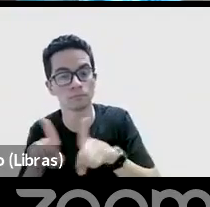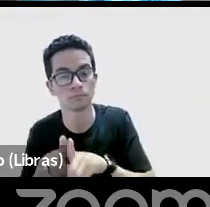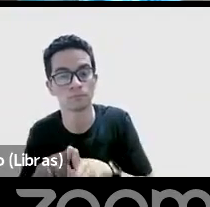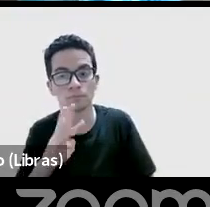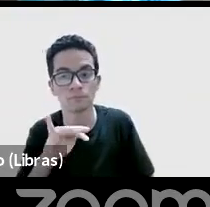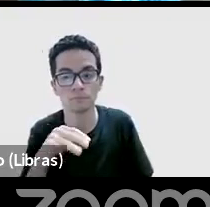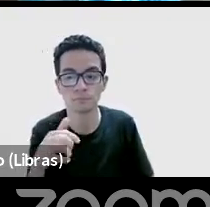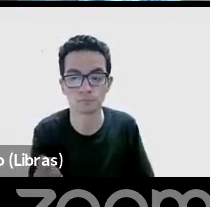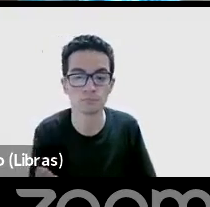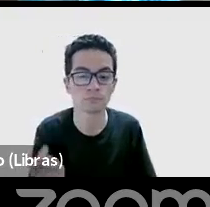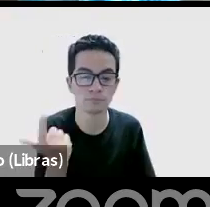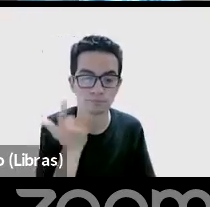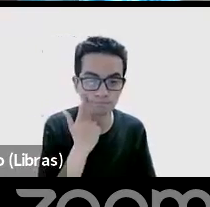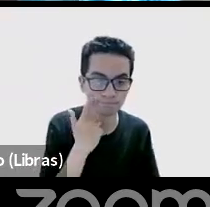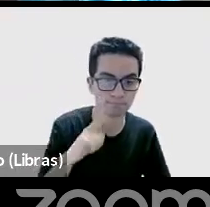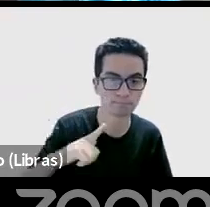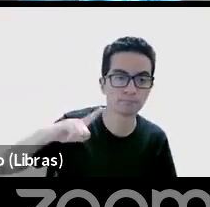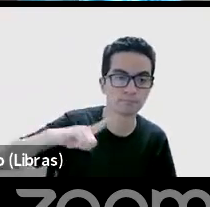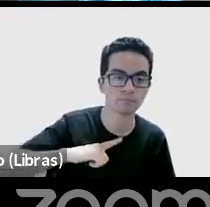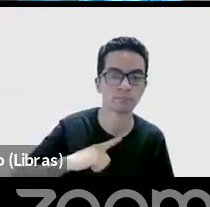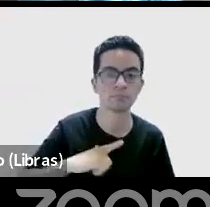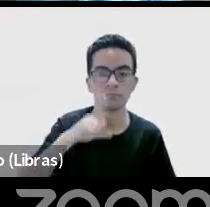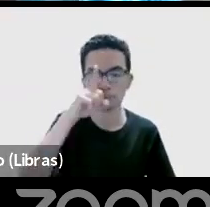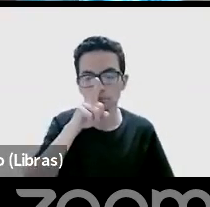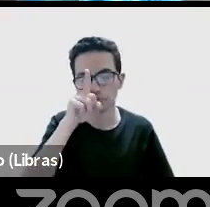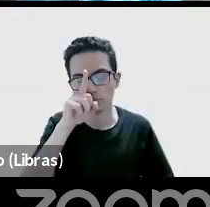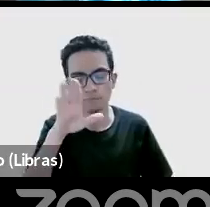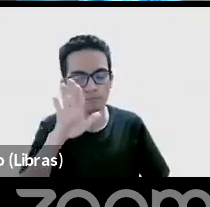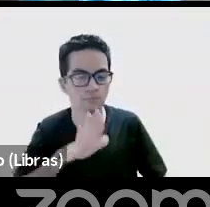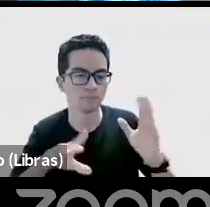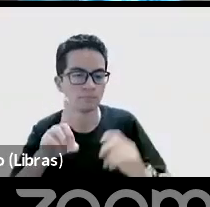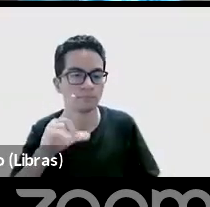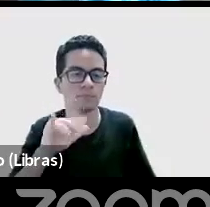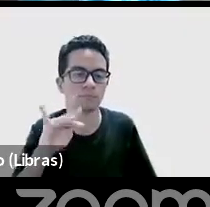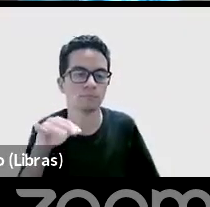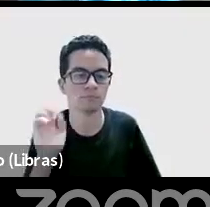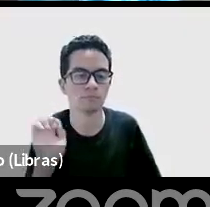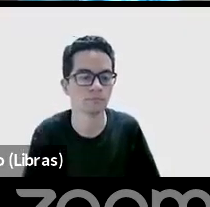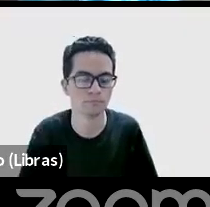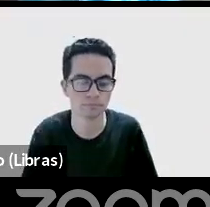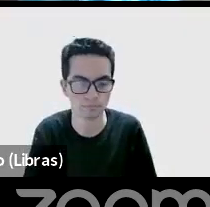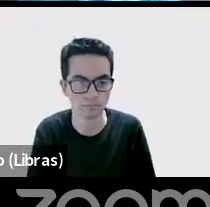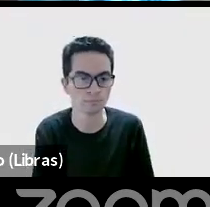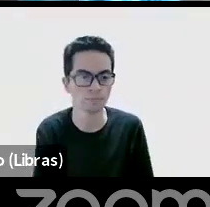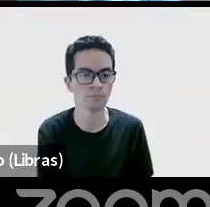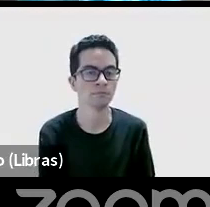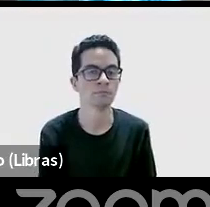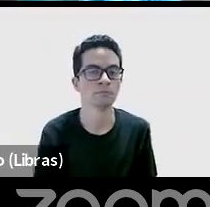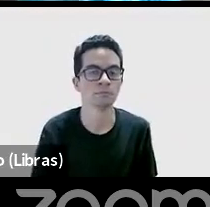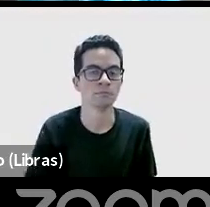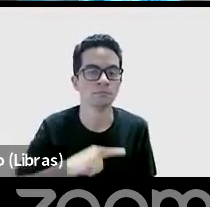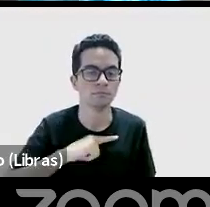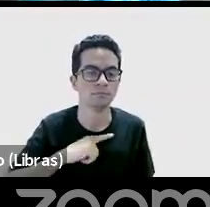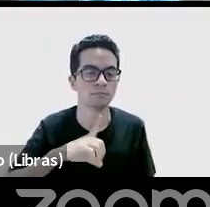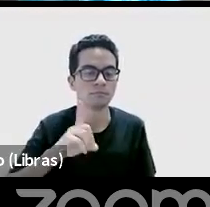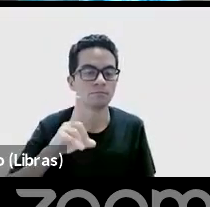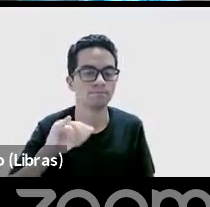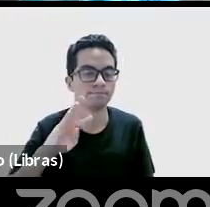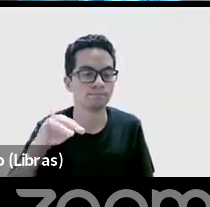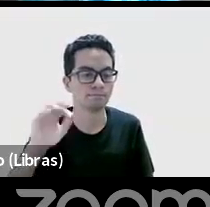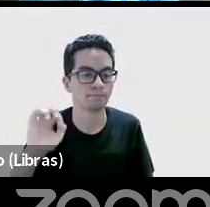ontoepistemologia, né, que eu acho que é sempre esse risco com relação à decolonialidade, né, por exemplo, será que, né, a decolonialidade está virando uma